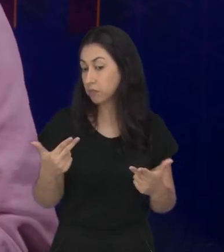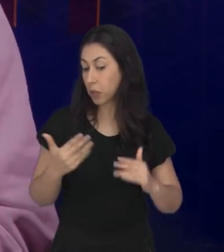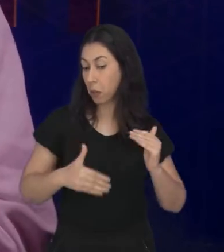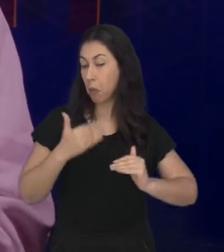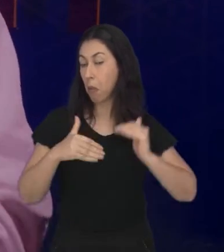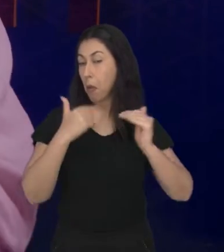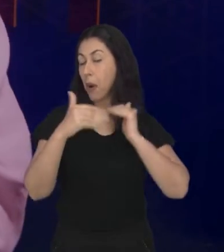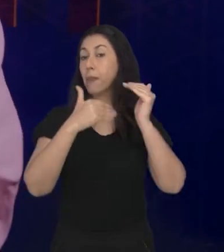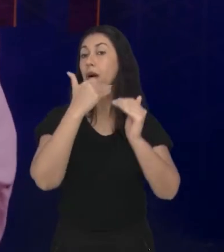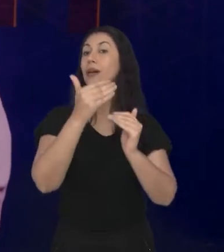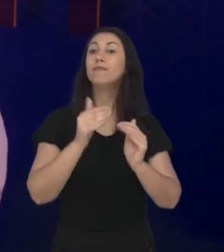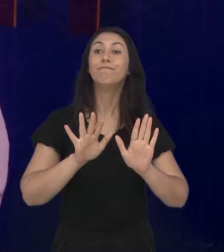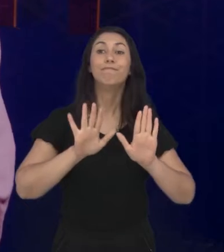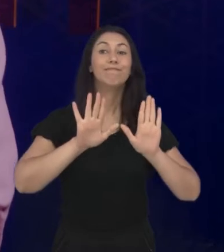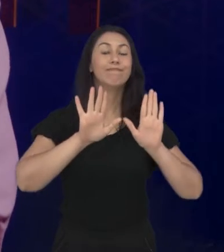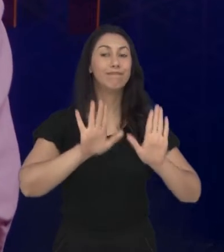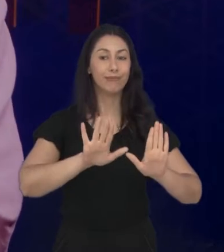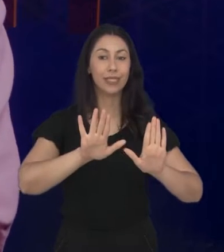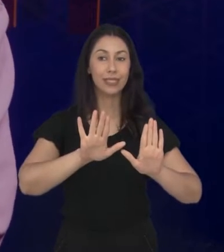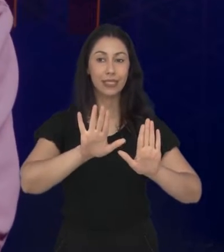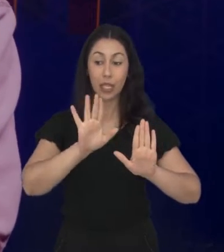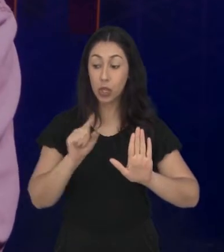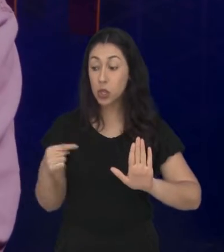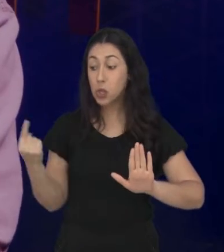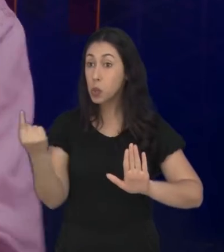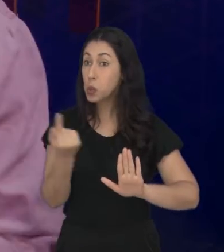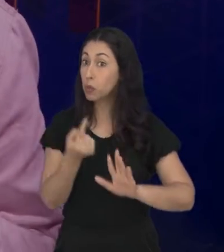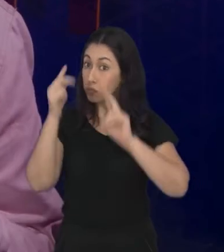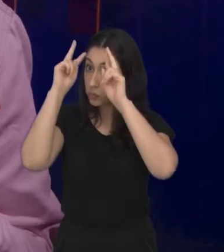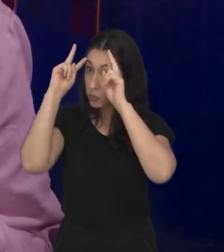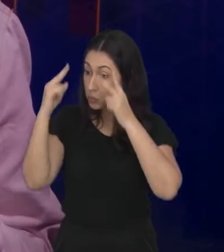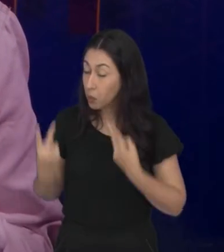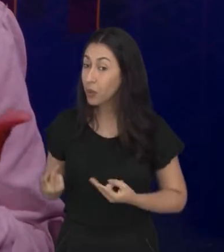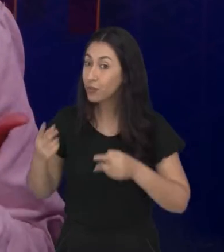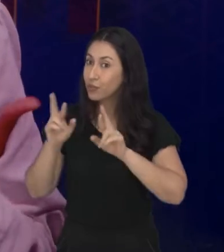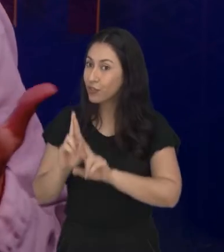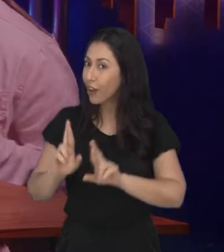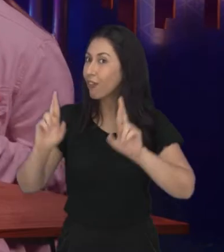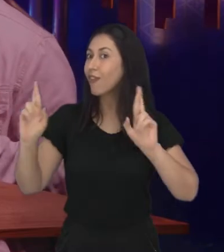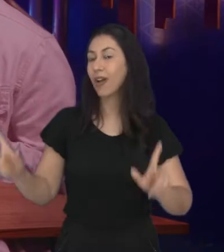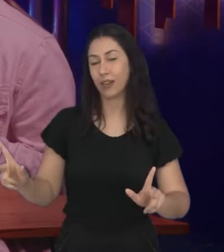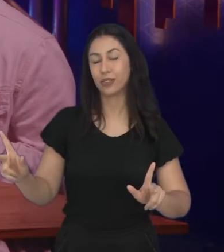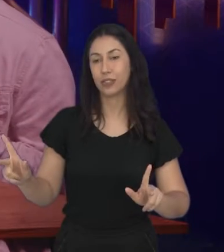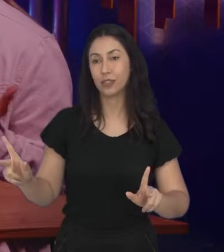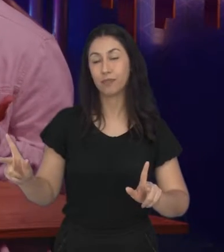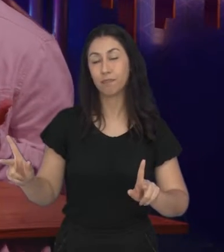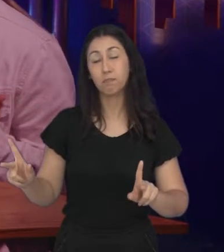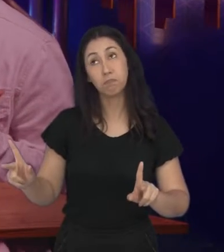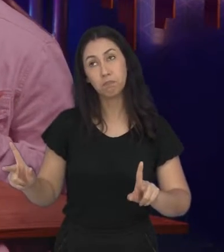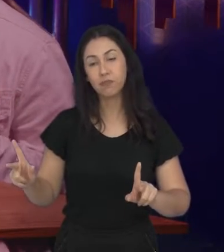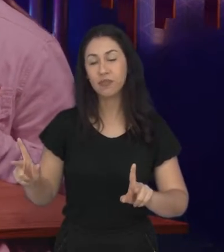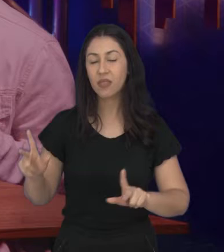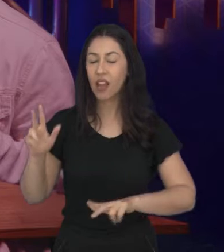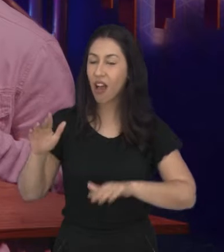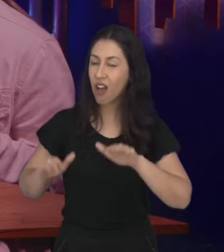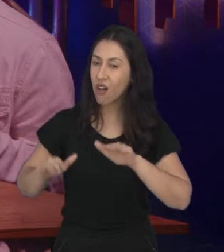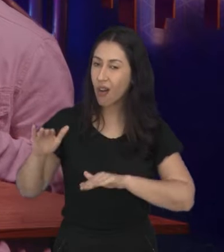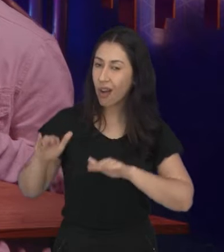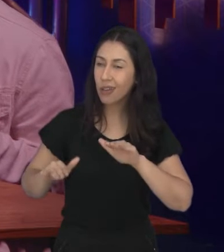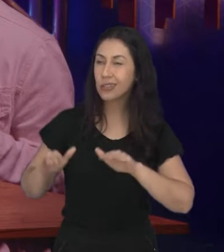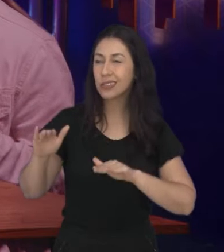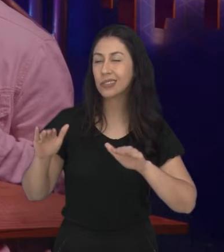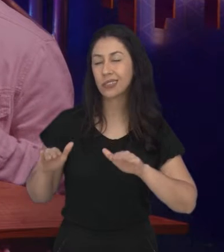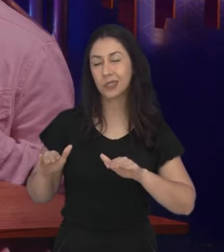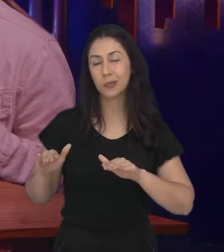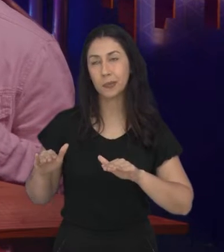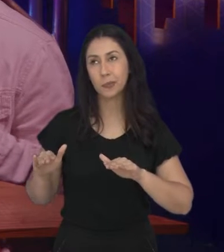noturno. O que não necessariamente é o caso de nós seres humanos, né? Talvez a gente